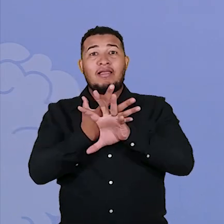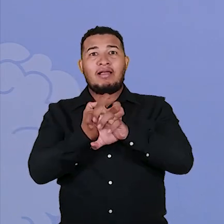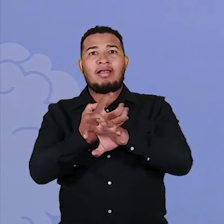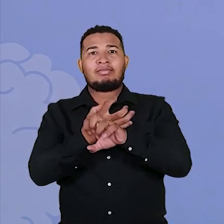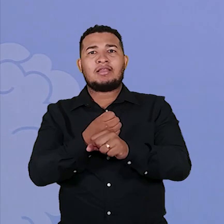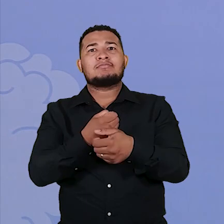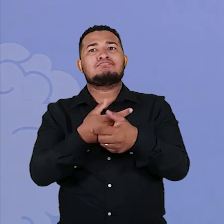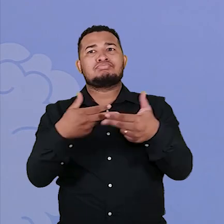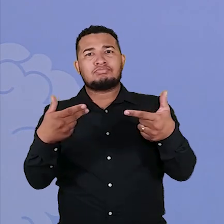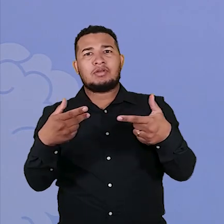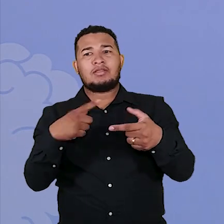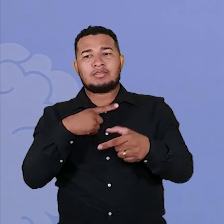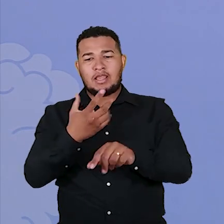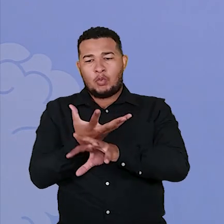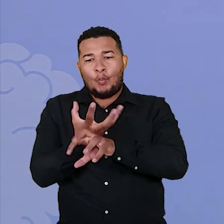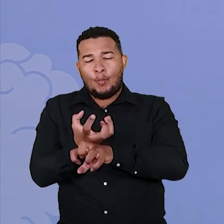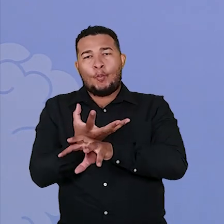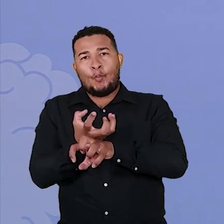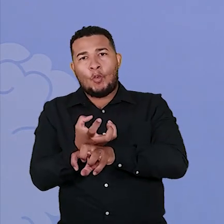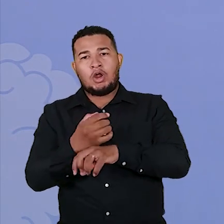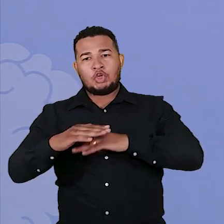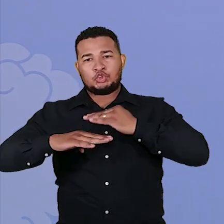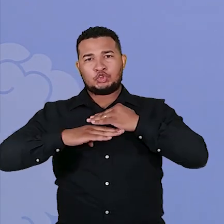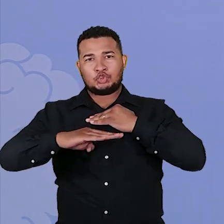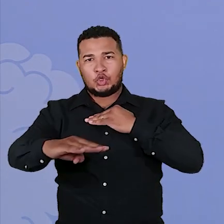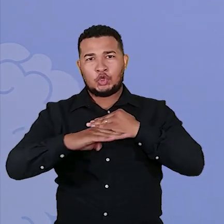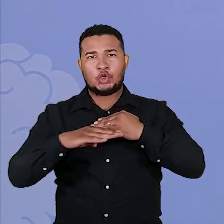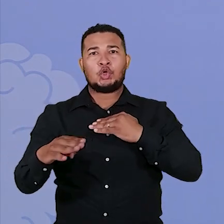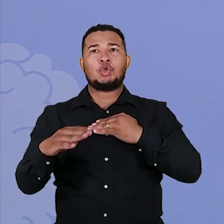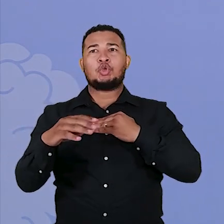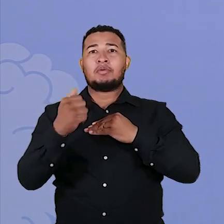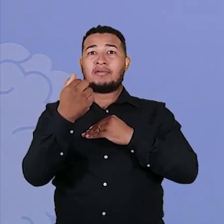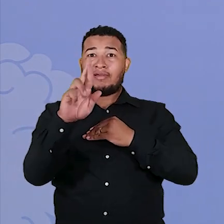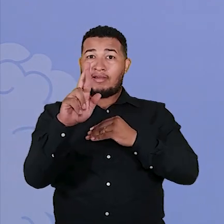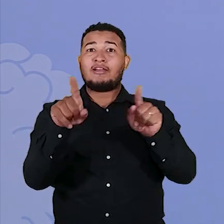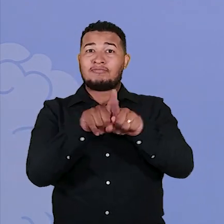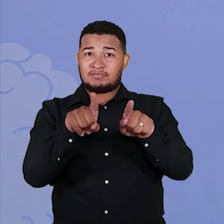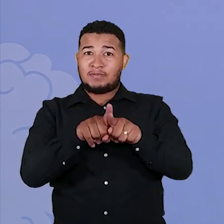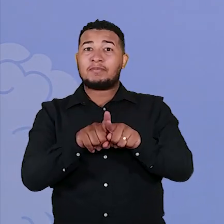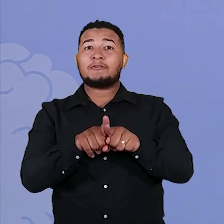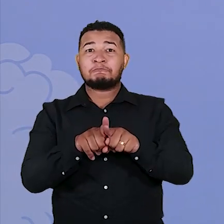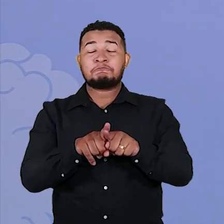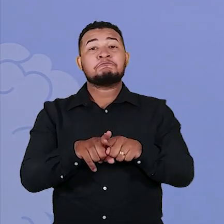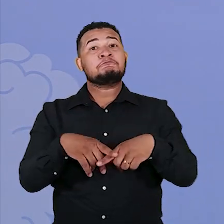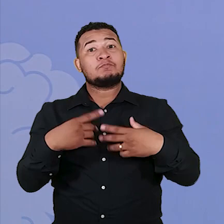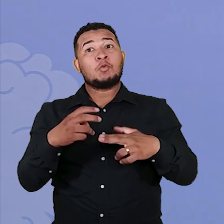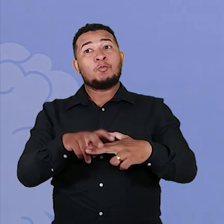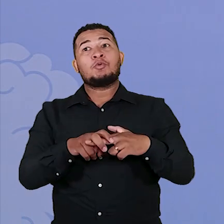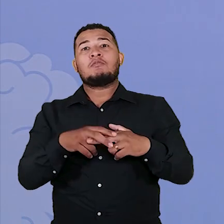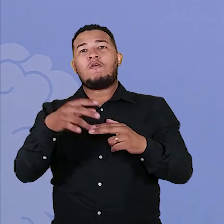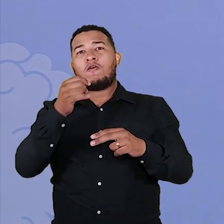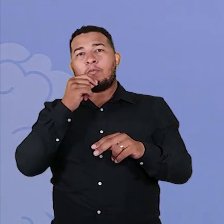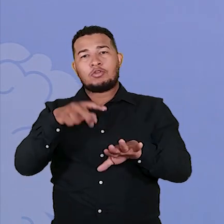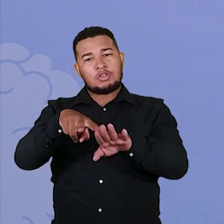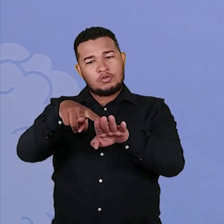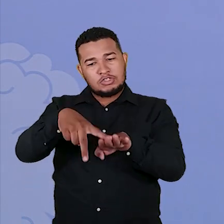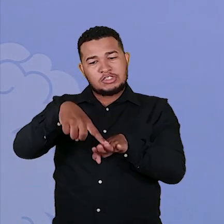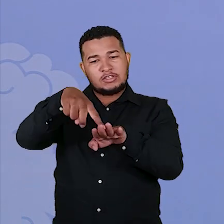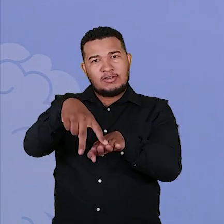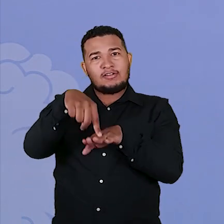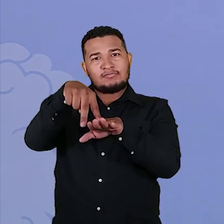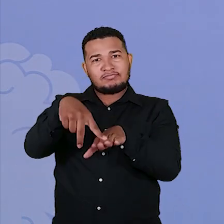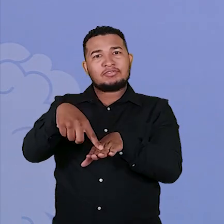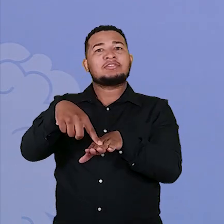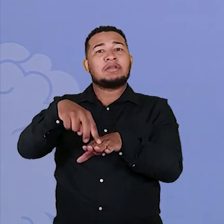muito atrito ele tem uma da clínica do solo ele tem o atrito do ar então é quando você anda de